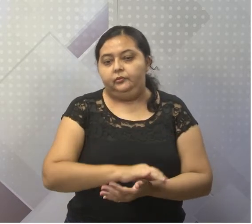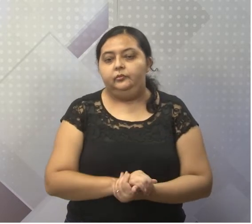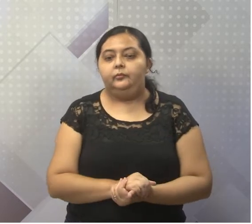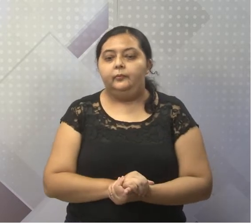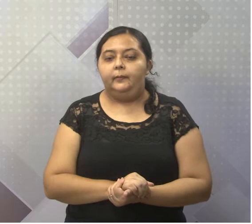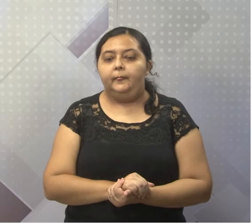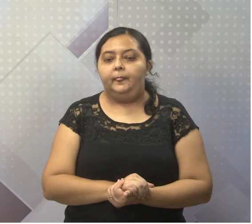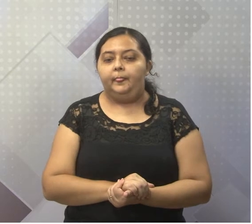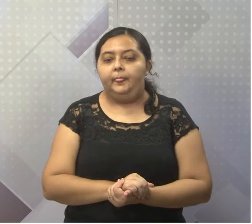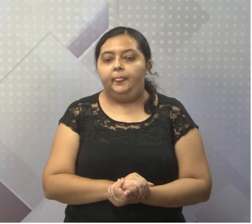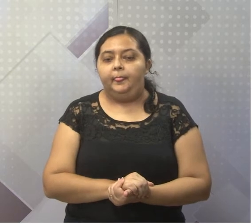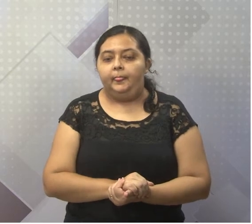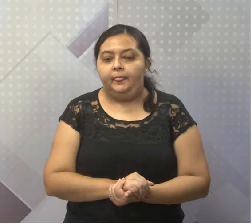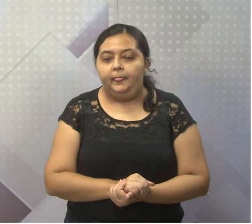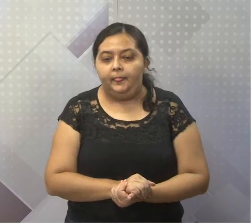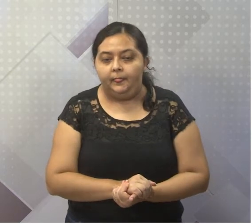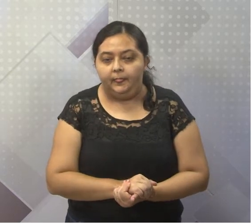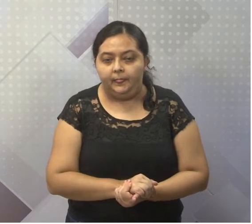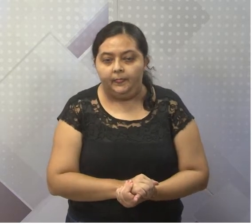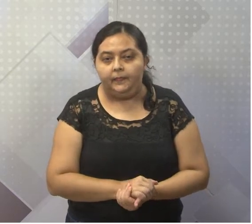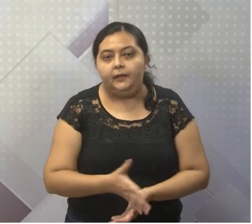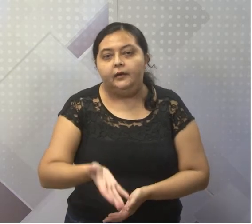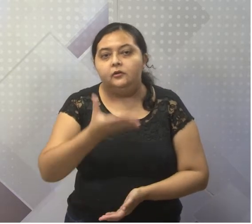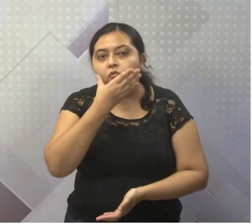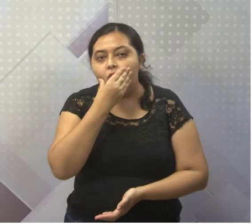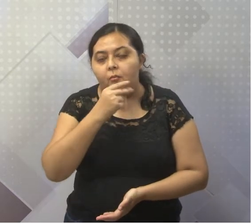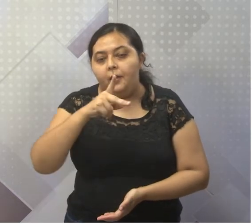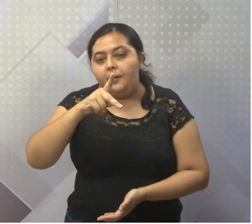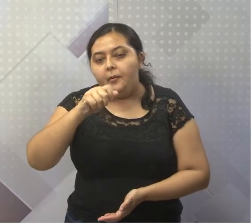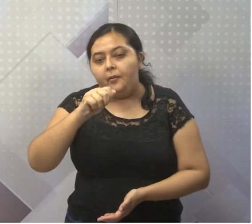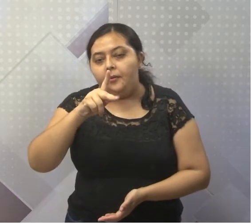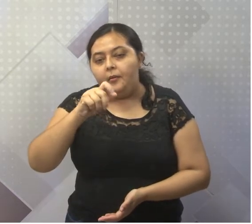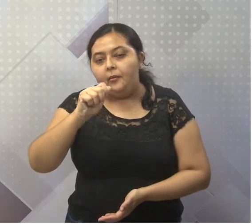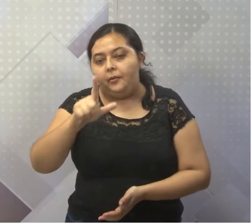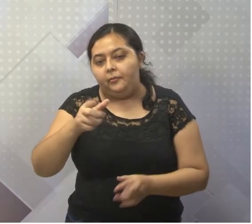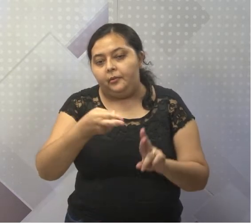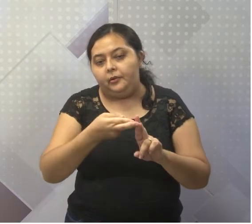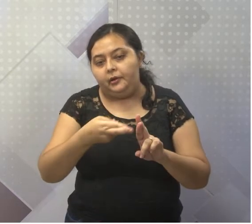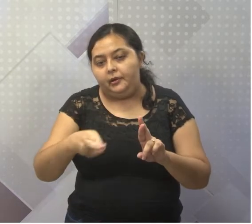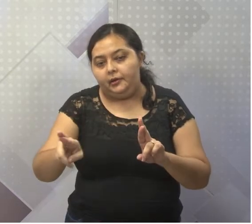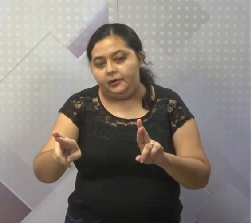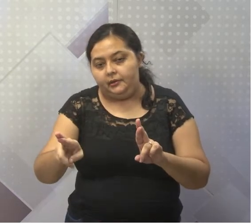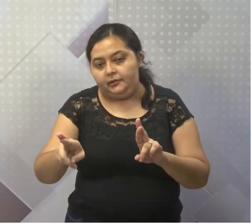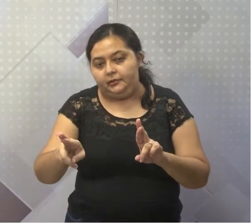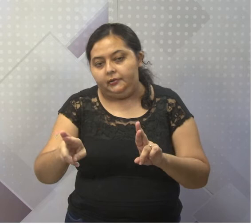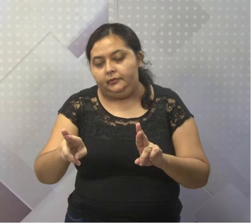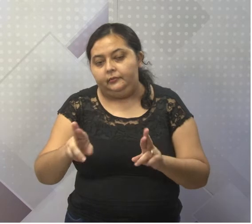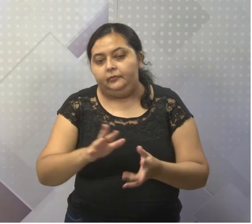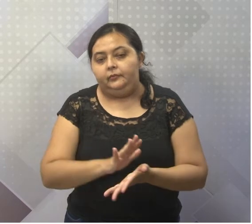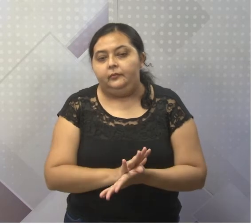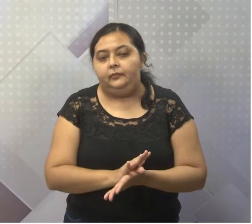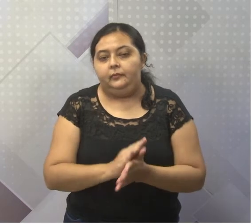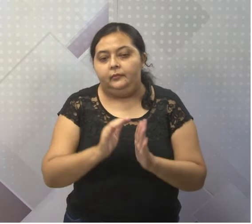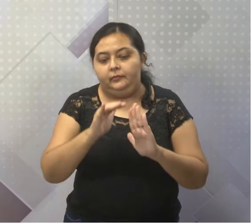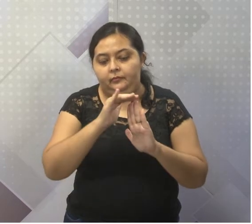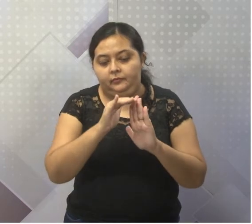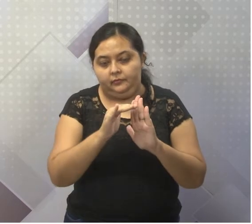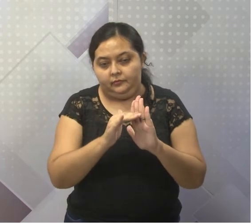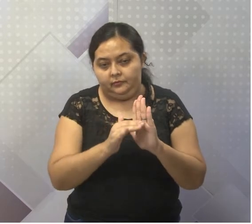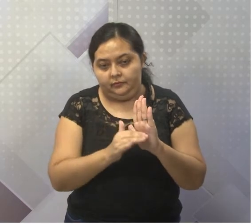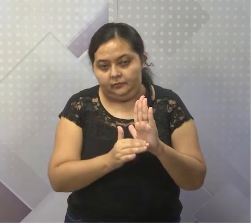deve Principalmente ao mecenato papal Oi e a um programa de reformas em